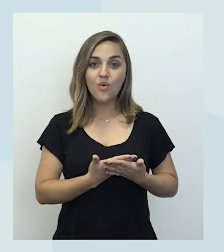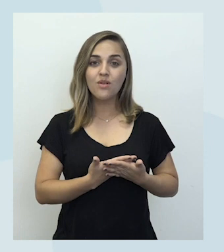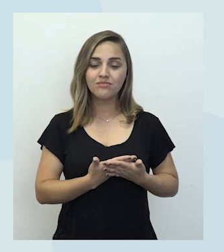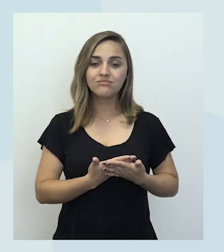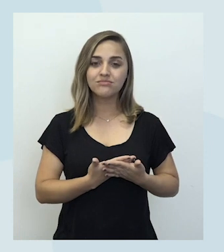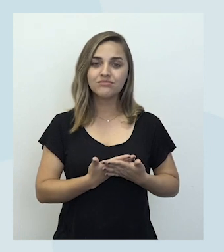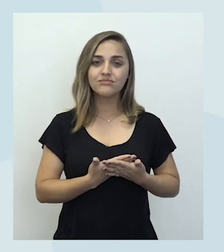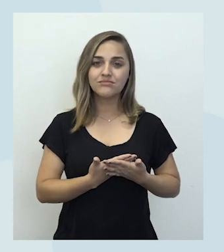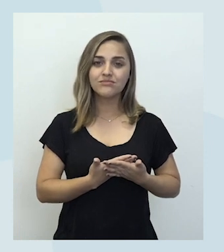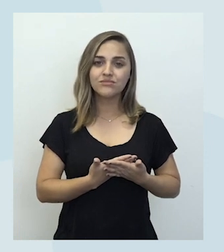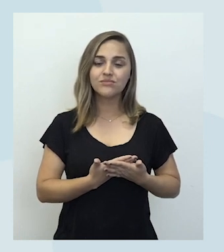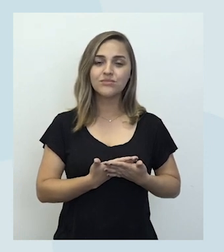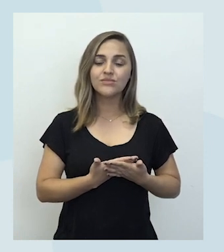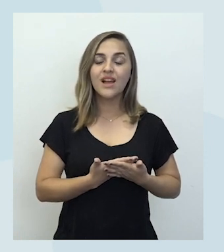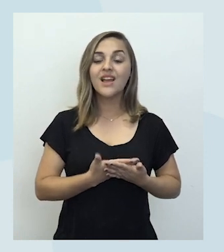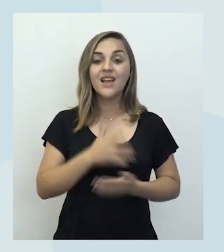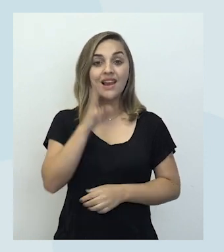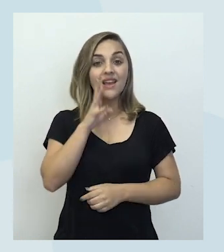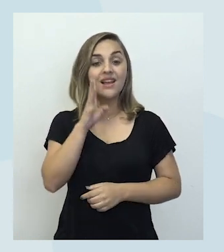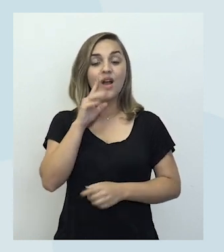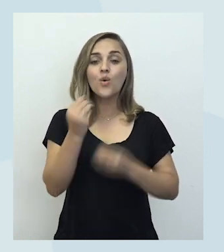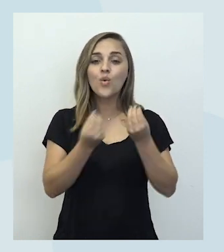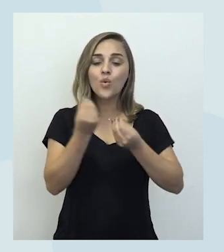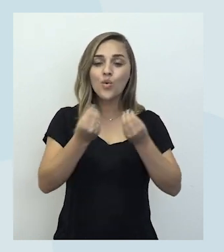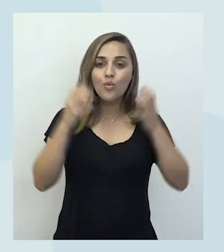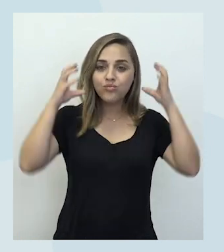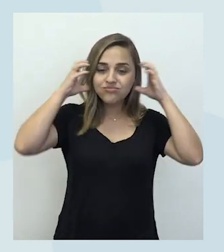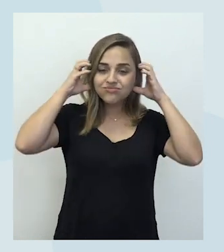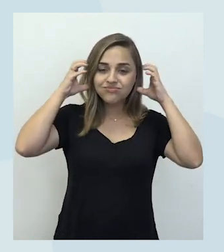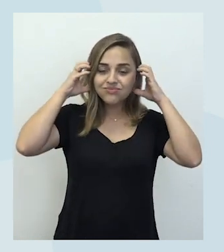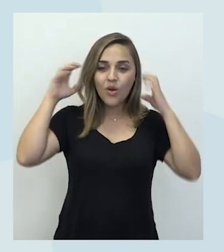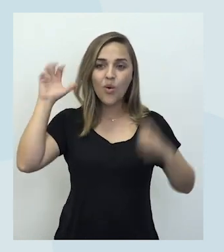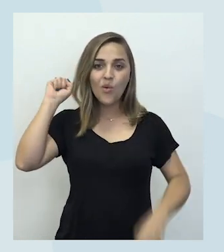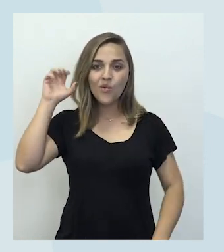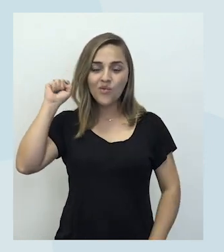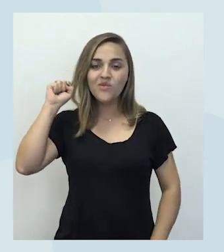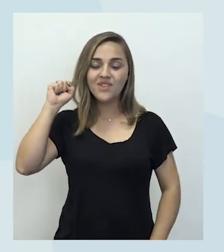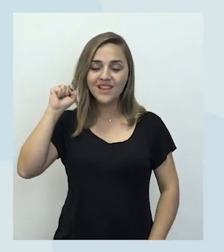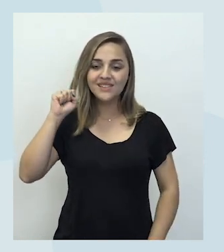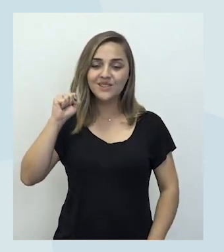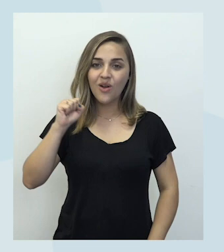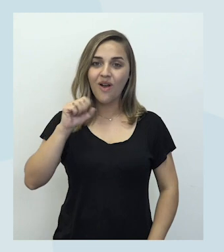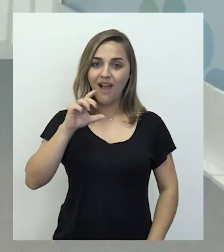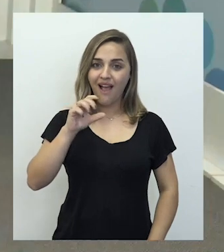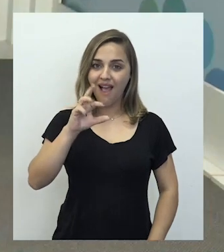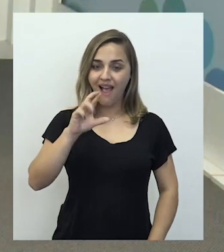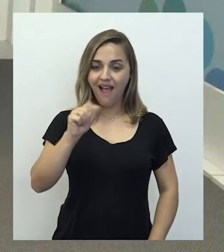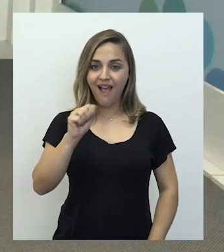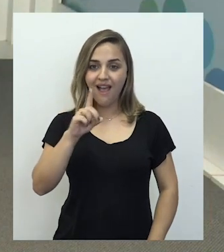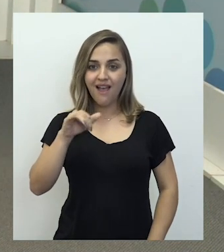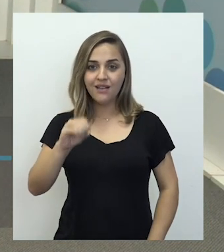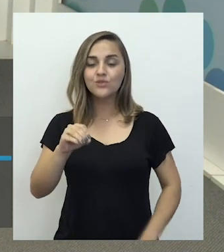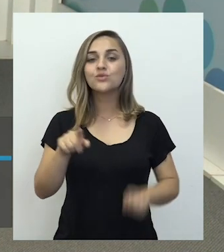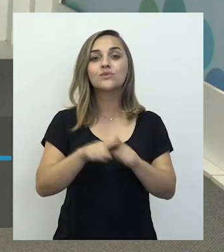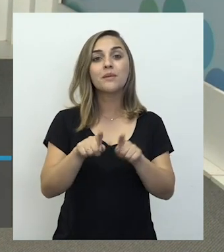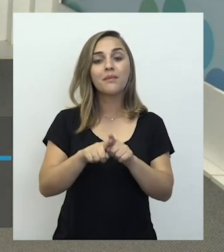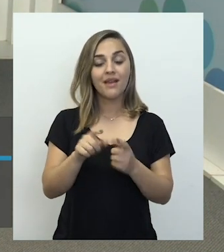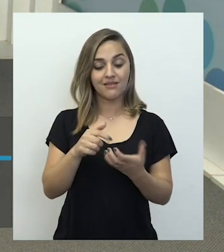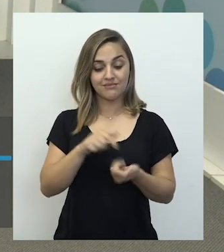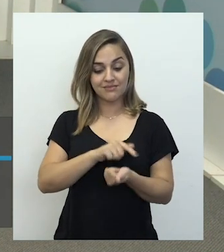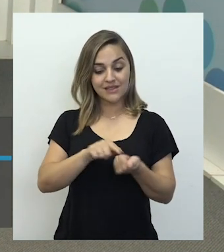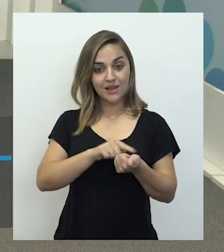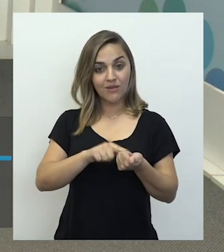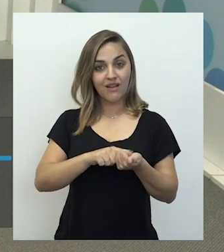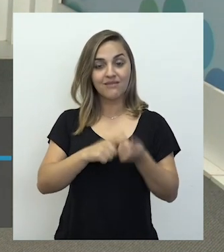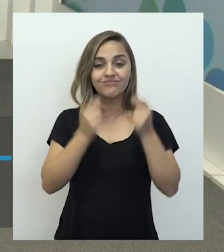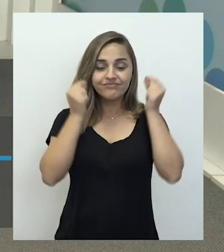acontecer a captação de som, né? Que será via rádio FM. Fiquei bem... E smartphone também, né? Smartphone, né? Então, a gente já está até